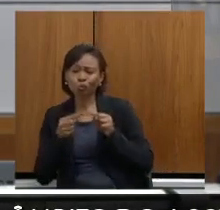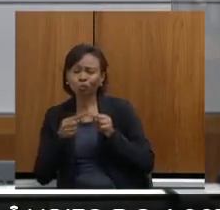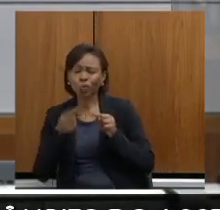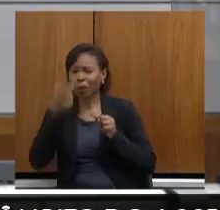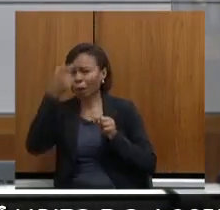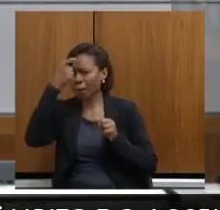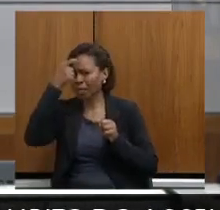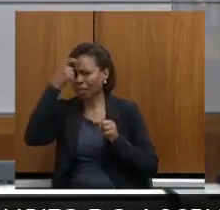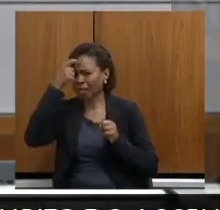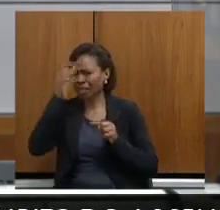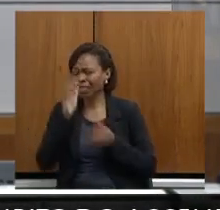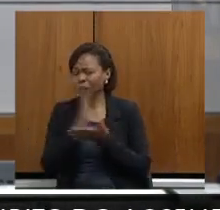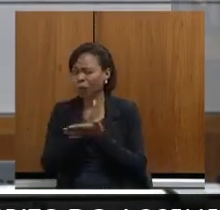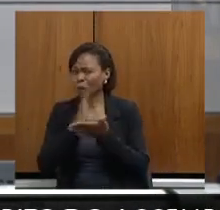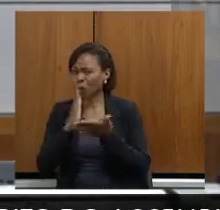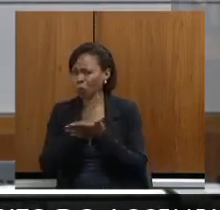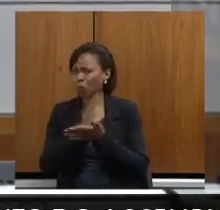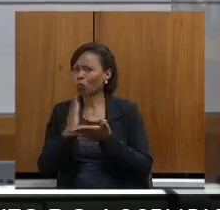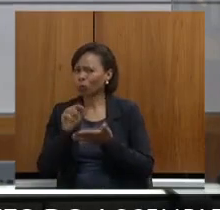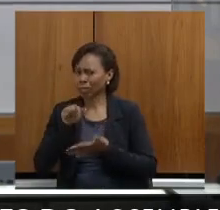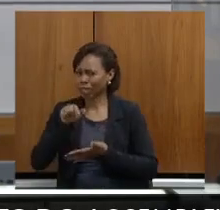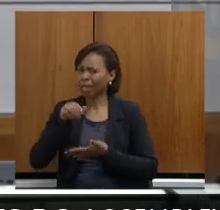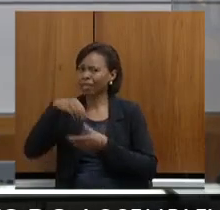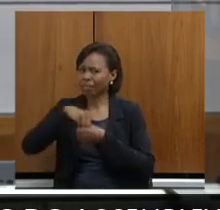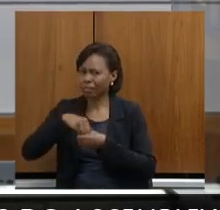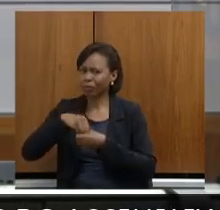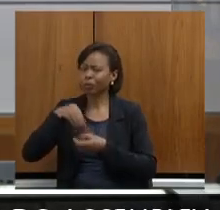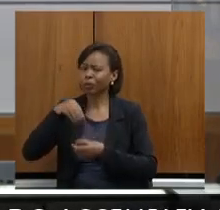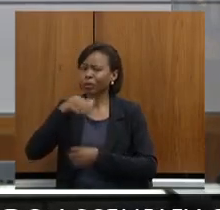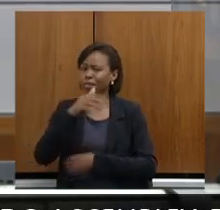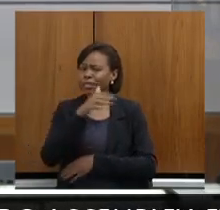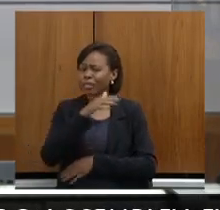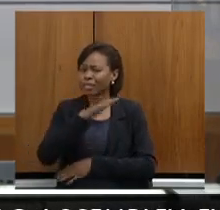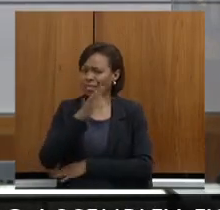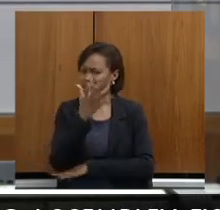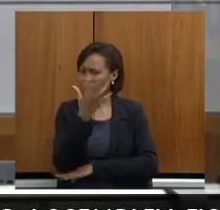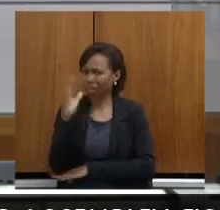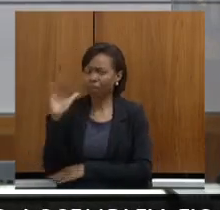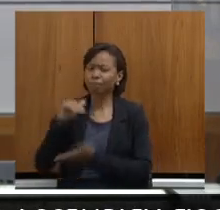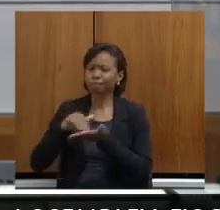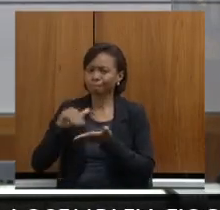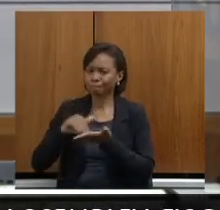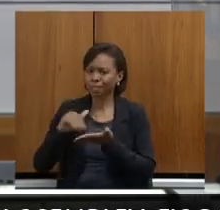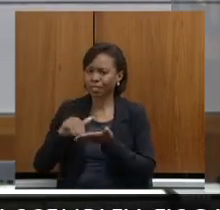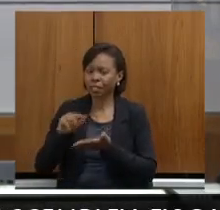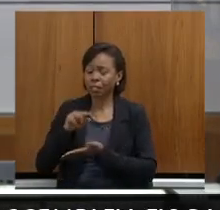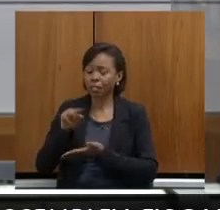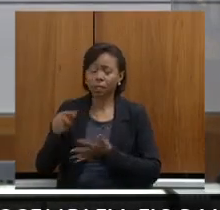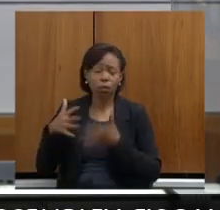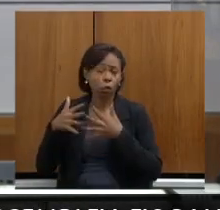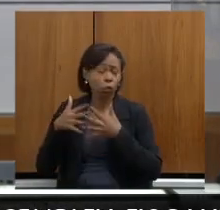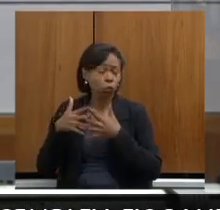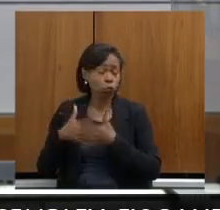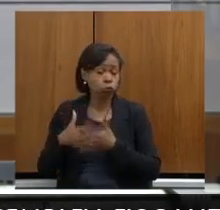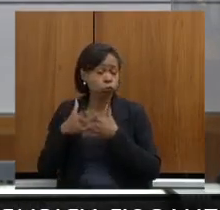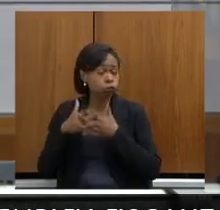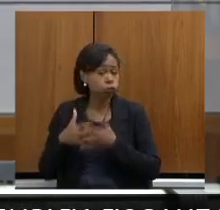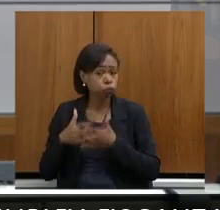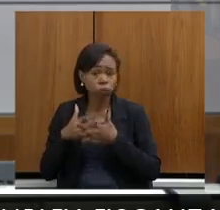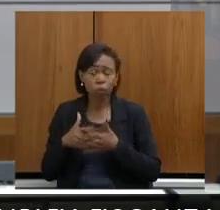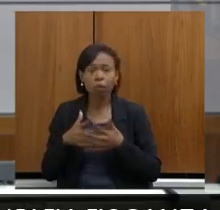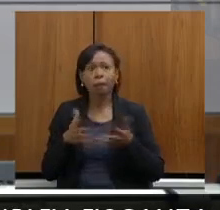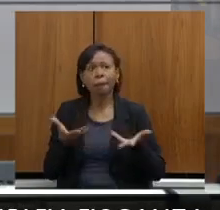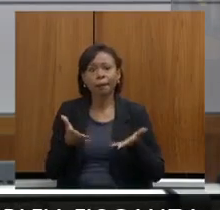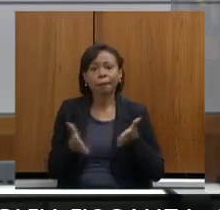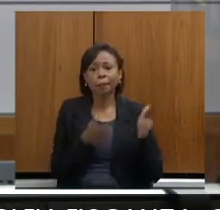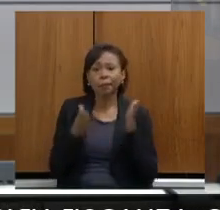naquela Secretaria de Meio Ambiente e que dificulta tudo é só para produzir comida não secretária só vê